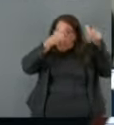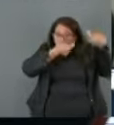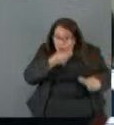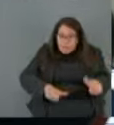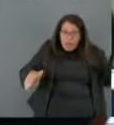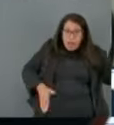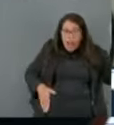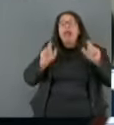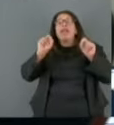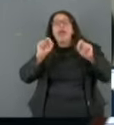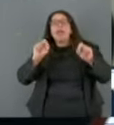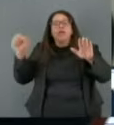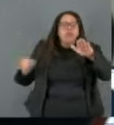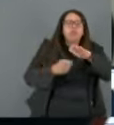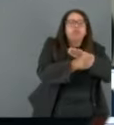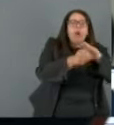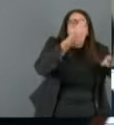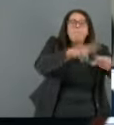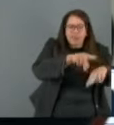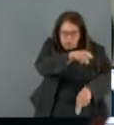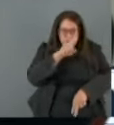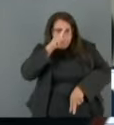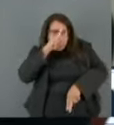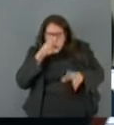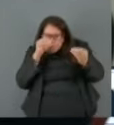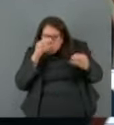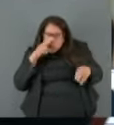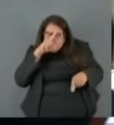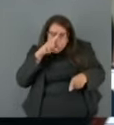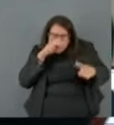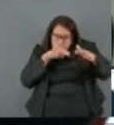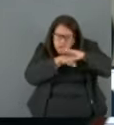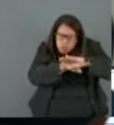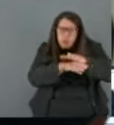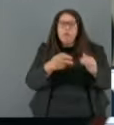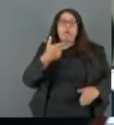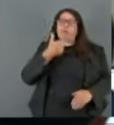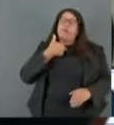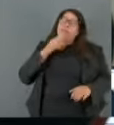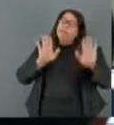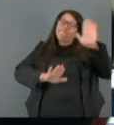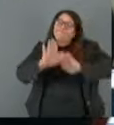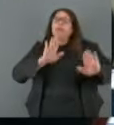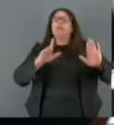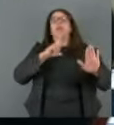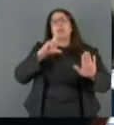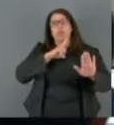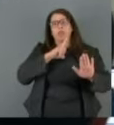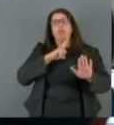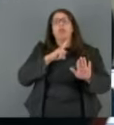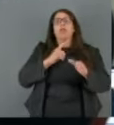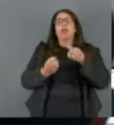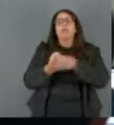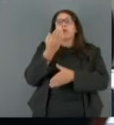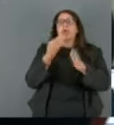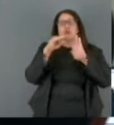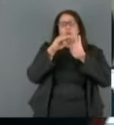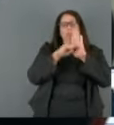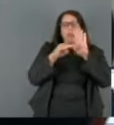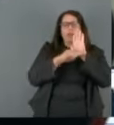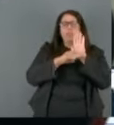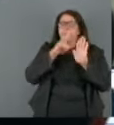sejam detidos apenas aqueles que têm periculosidade, os que não têm não podem ocupar a vaga dos perigosos. Nós estamos estabelecendo um programa